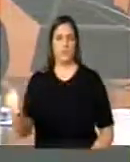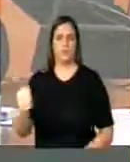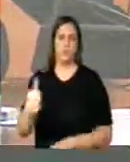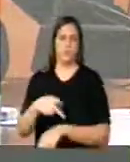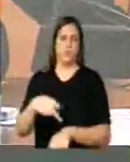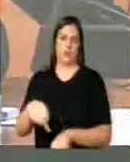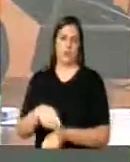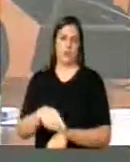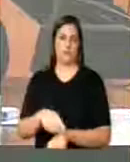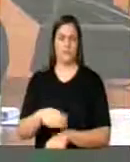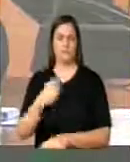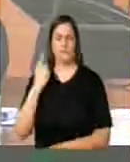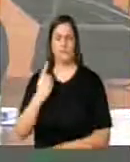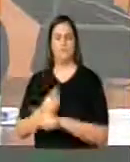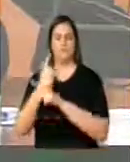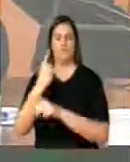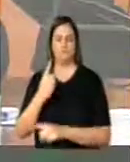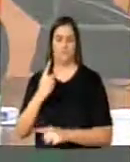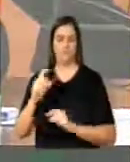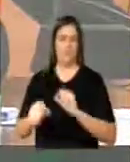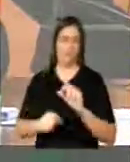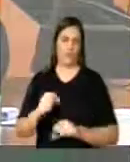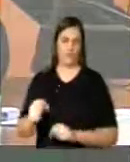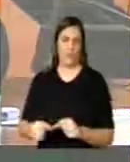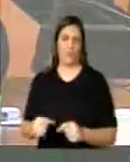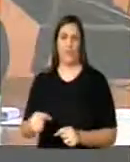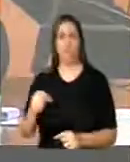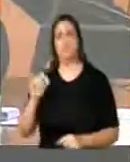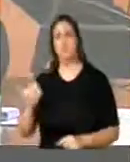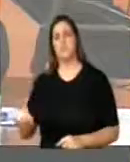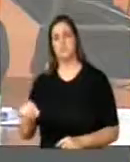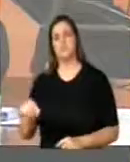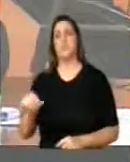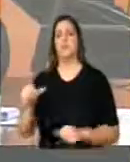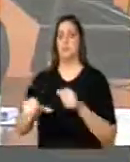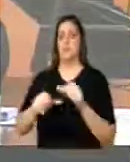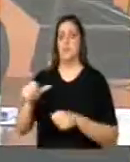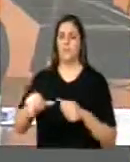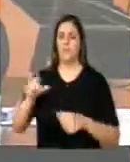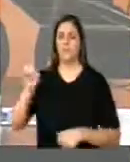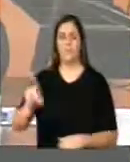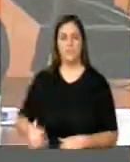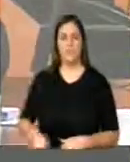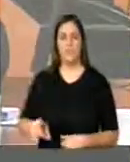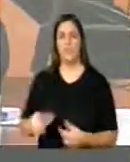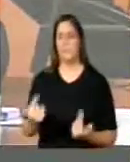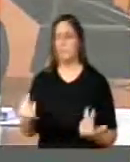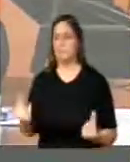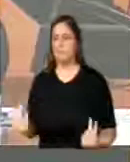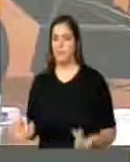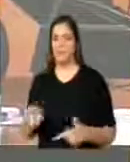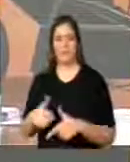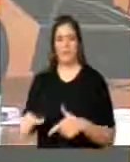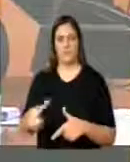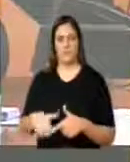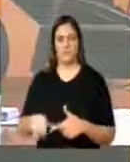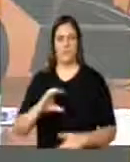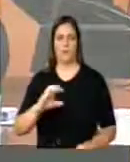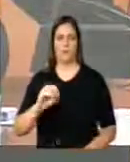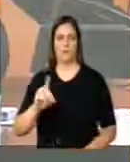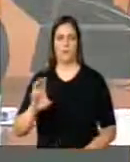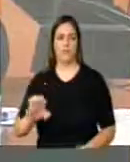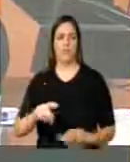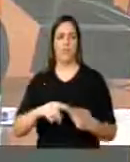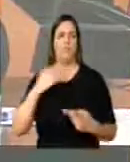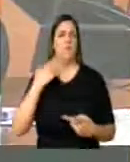dados relativos àqueles que foram também adotados pelo Banco Mundial, pela OCDE e tantos outros, confere